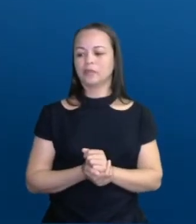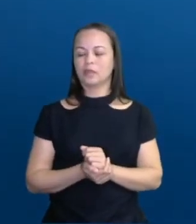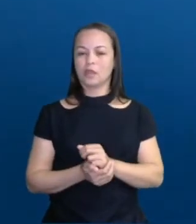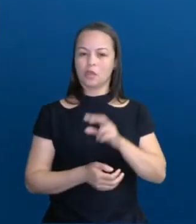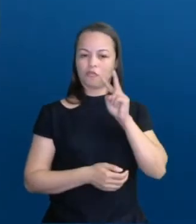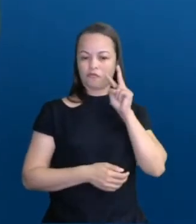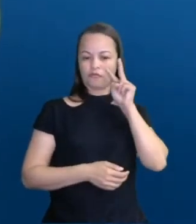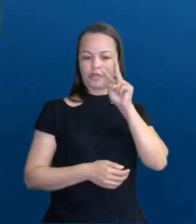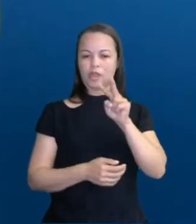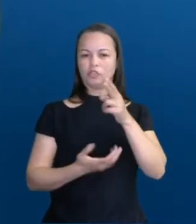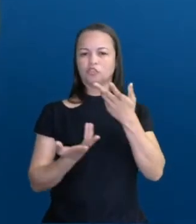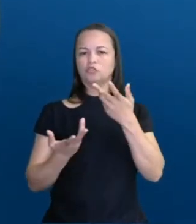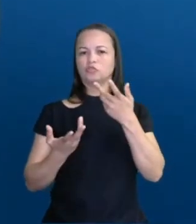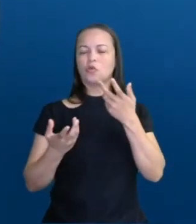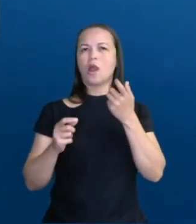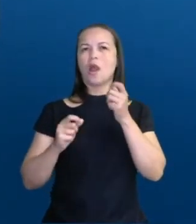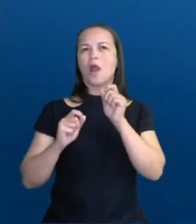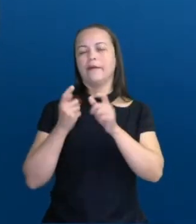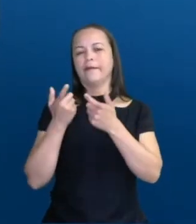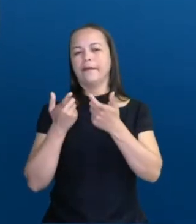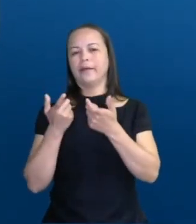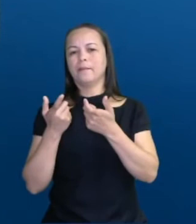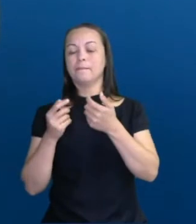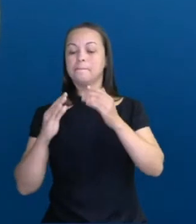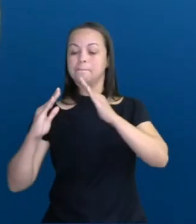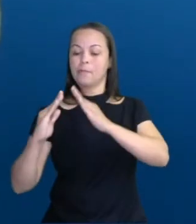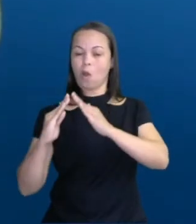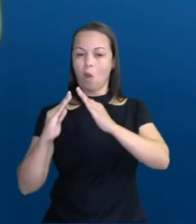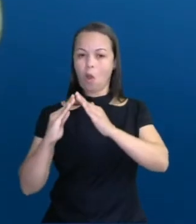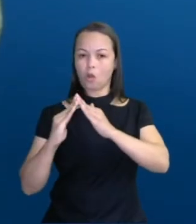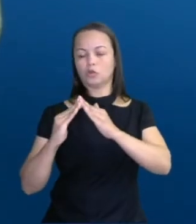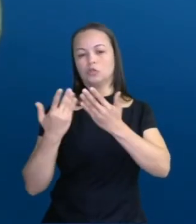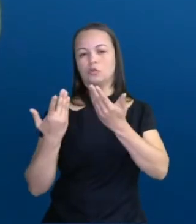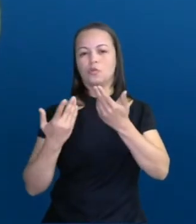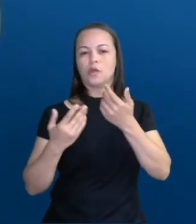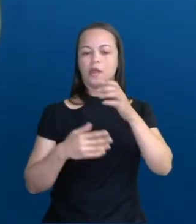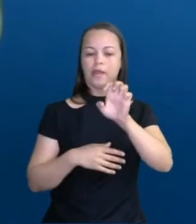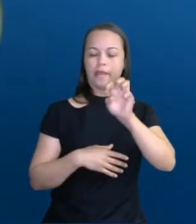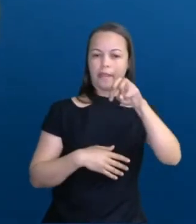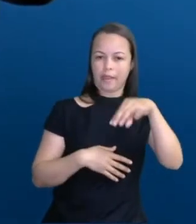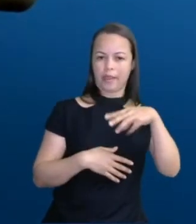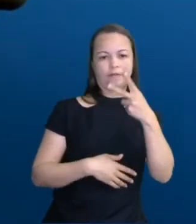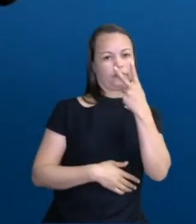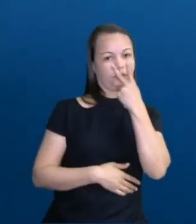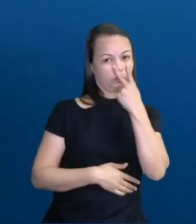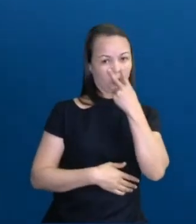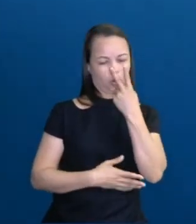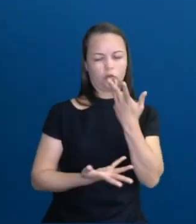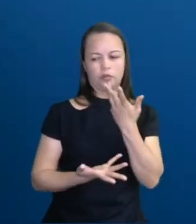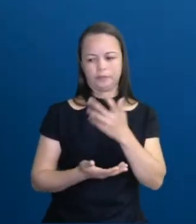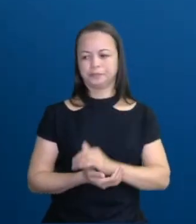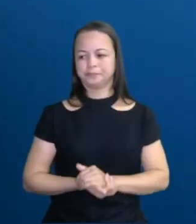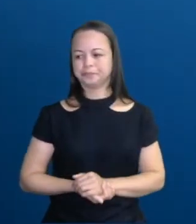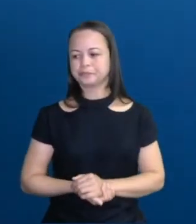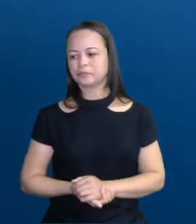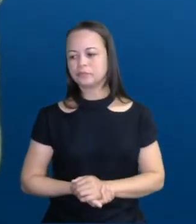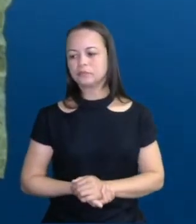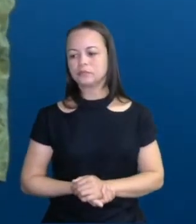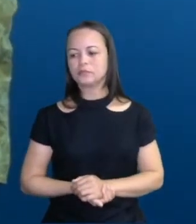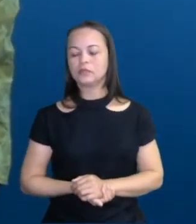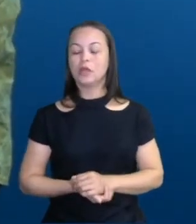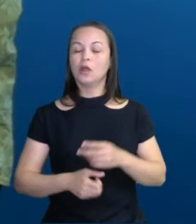Vitória de Santo Antão eu estou querendo dizer que eu moro eu resido a Vitória de Santo Antão